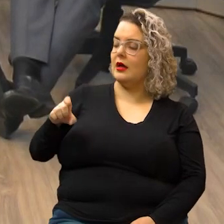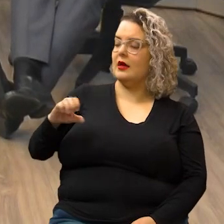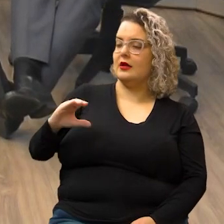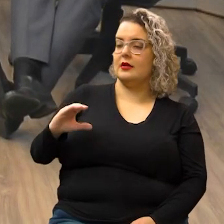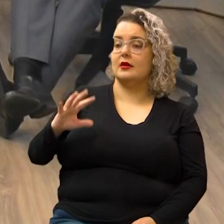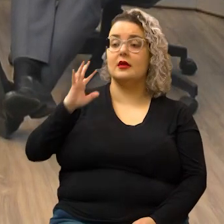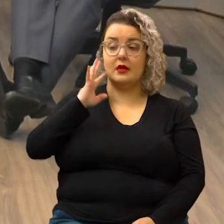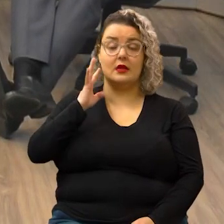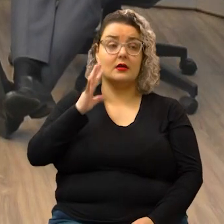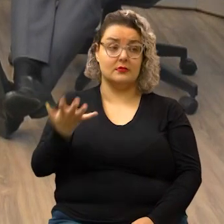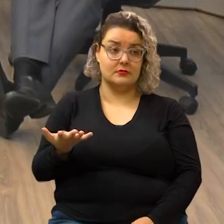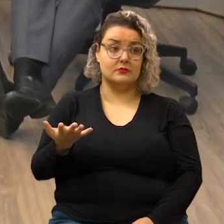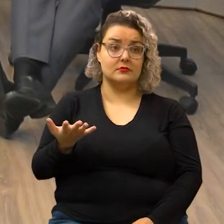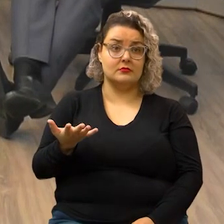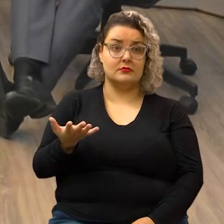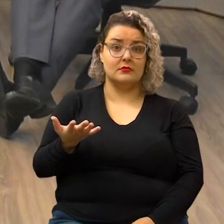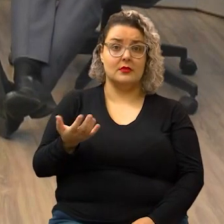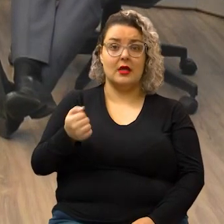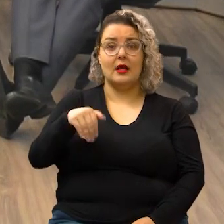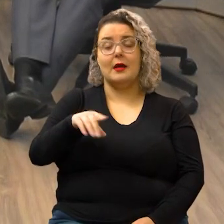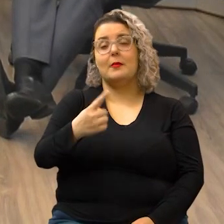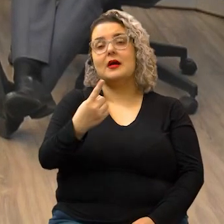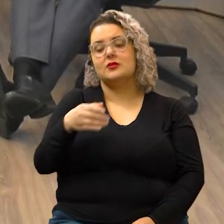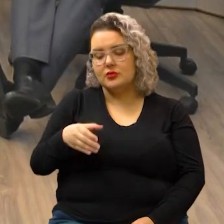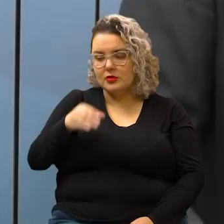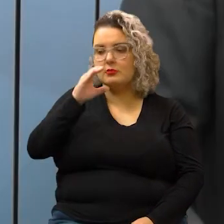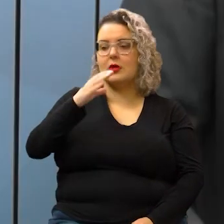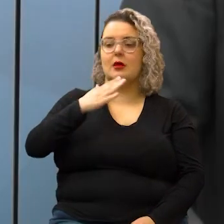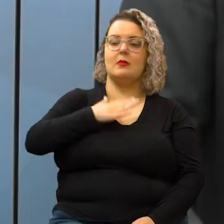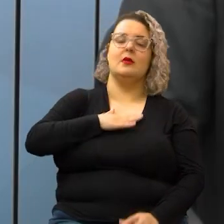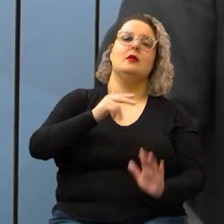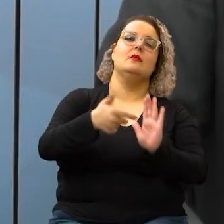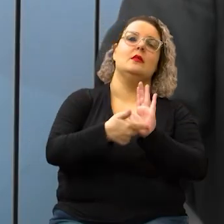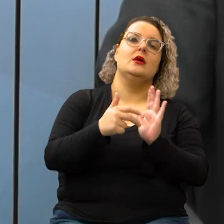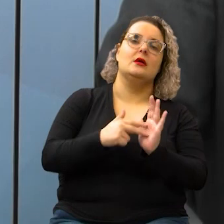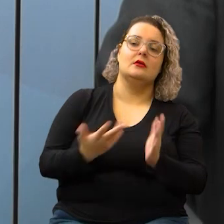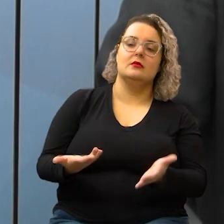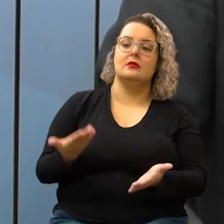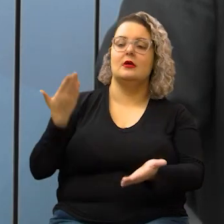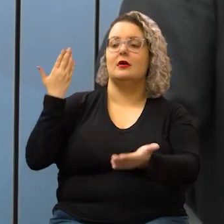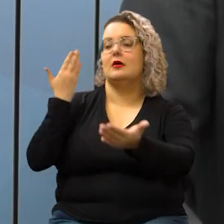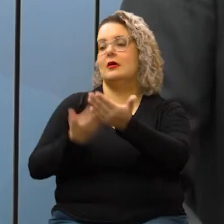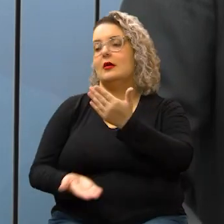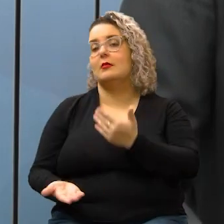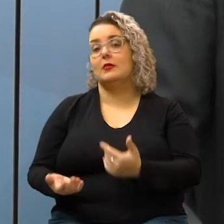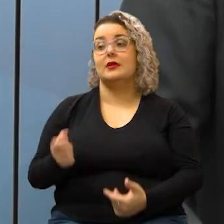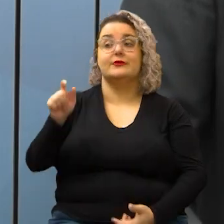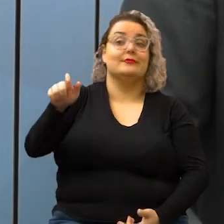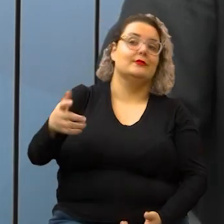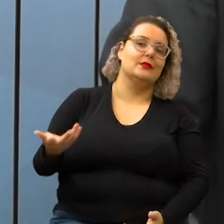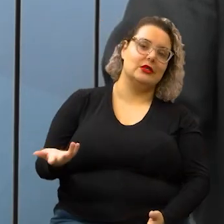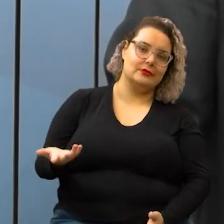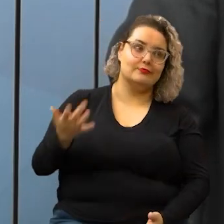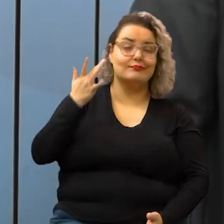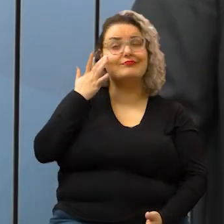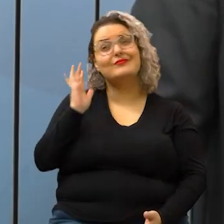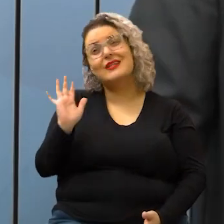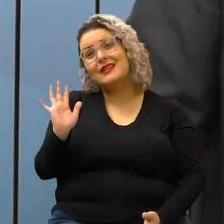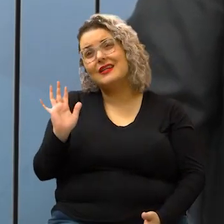legal, né? Para você era mais um copo, para mim significou a perda, né? Eu não sei, a gente tem